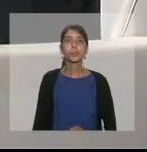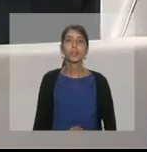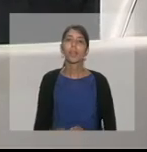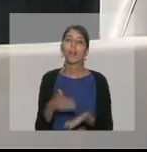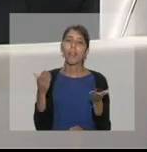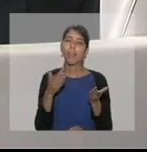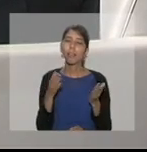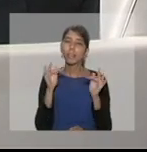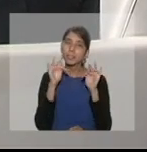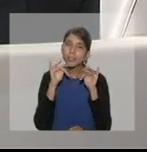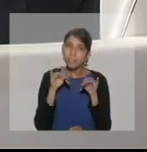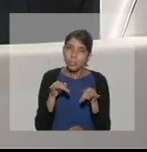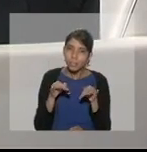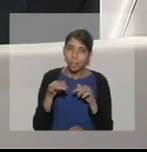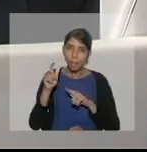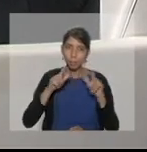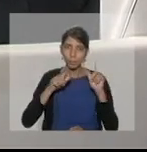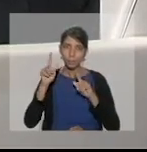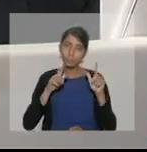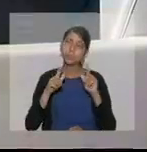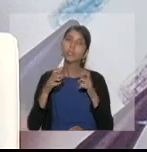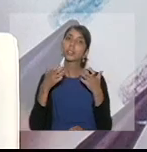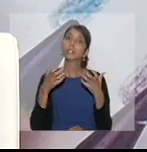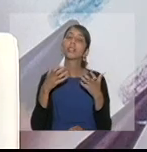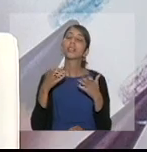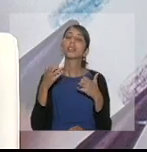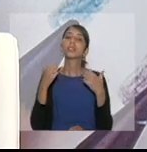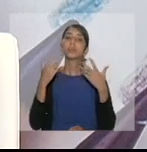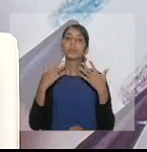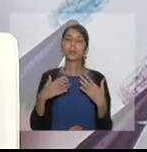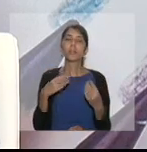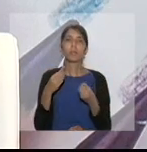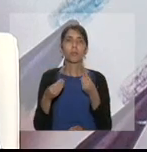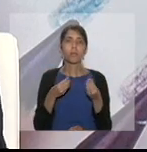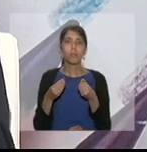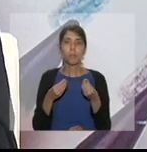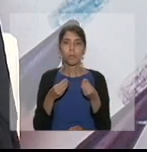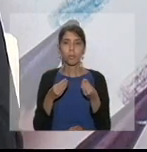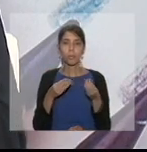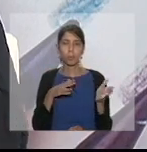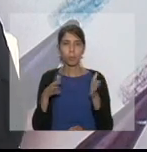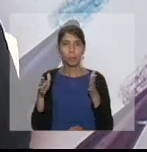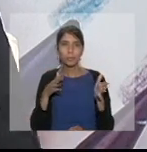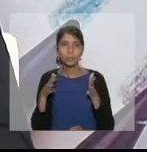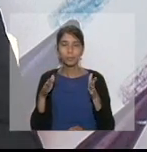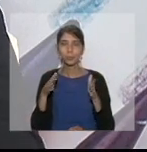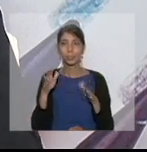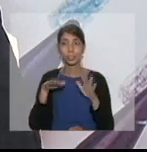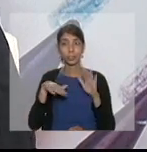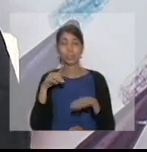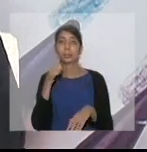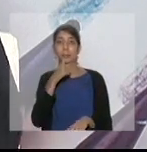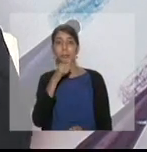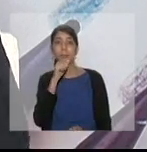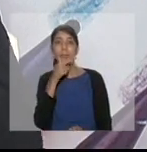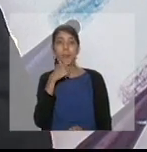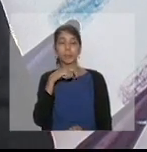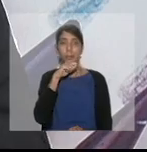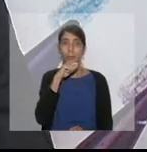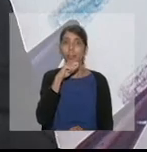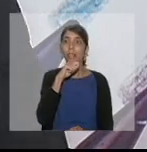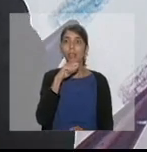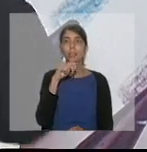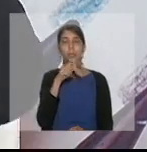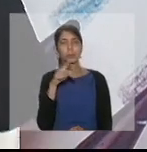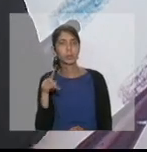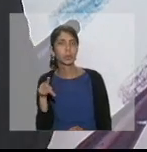está no finalzinho do programa. E eu quero que vocês me digam como é que é esse processo, rapidamente, como é que é esse processo que os pais, às vezes, as mães, enfim,